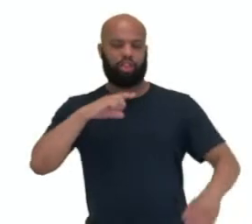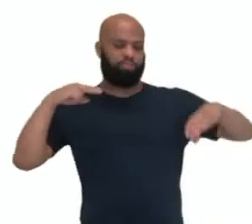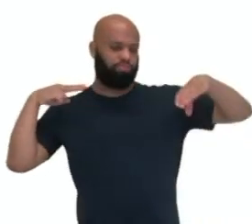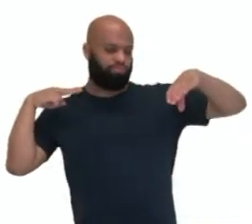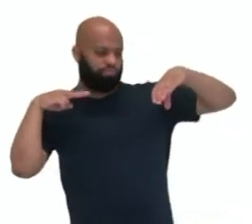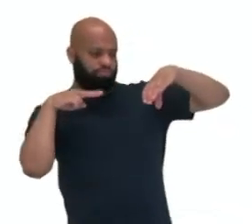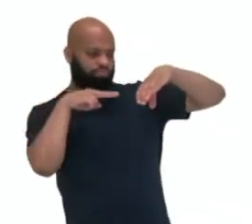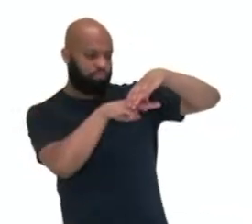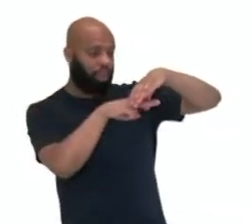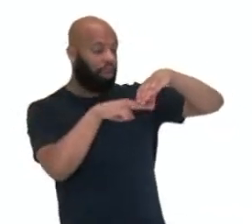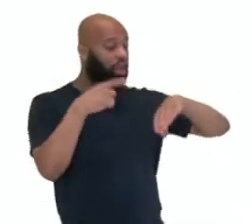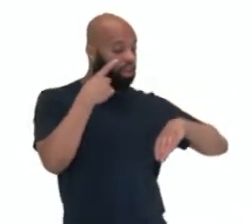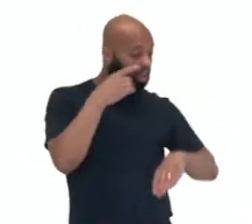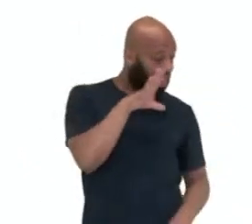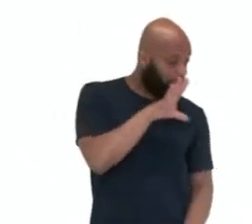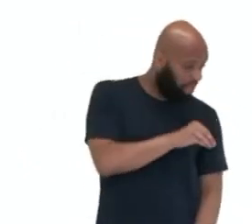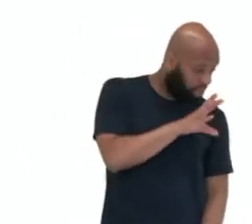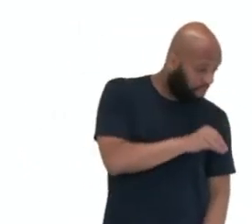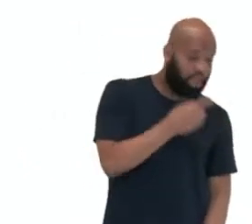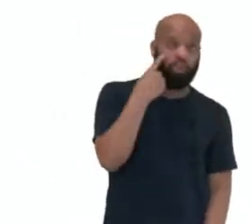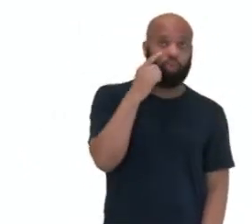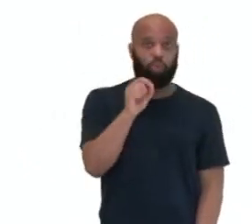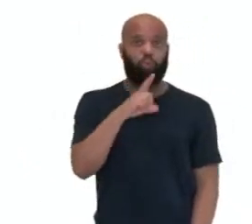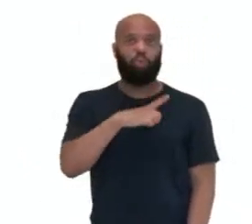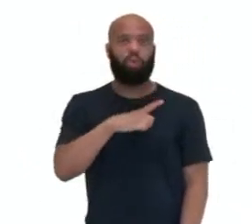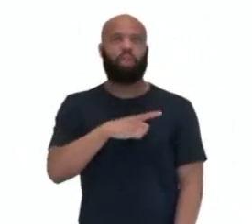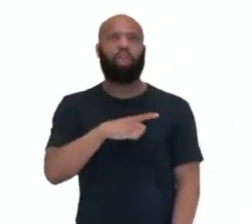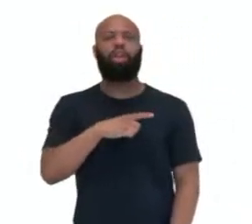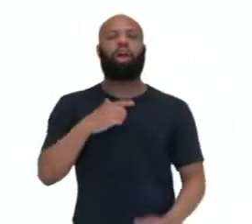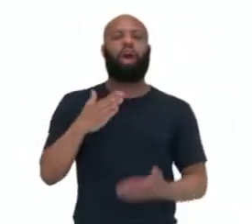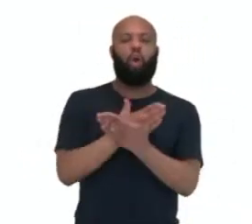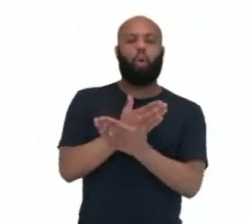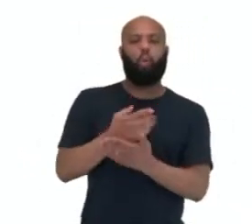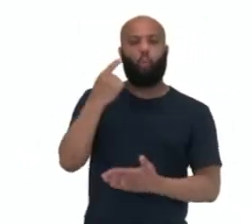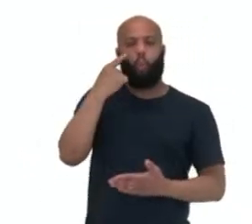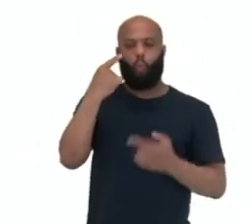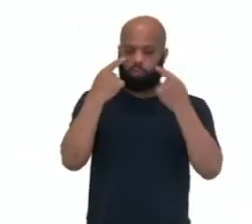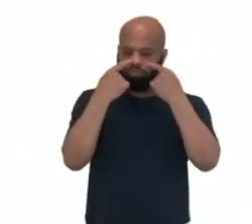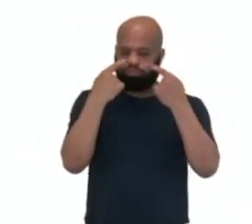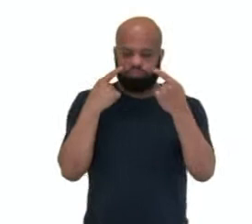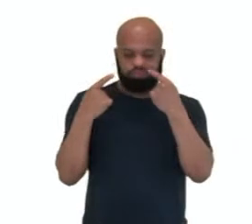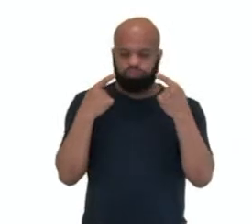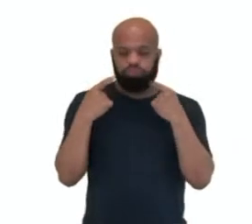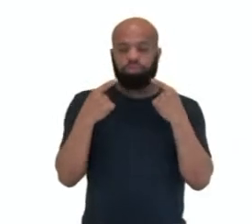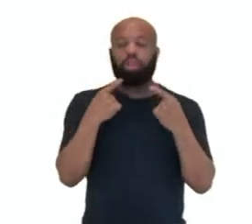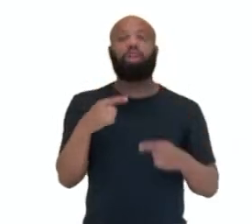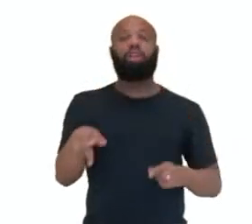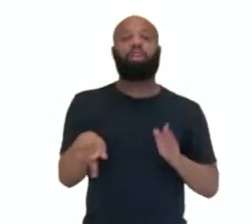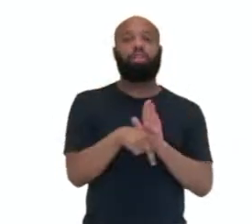que as áreas que causam o cheiro, chamada de fenda olfatória,